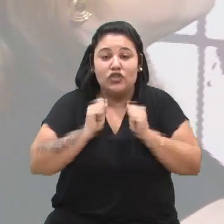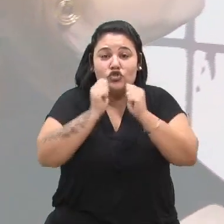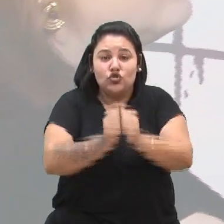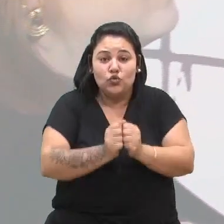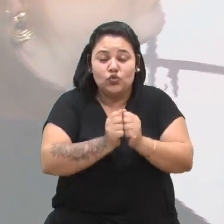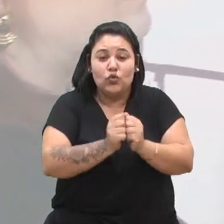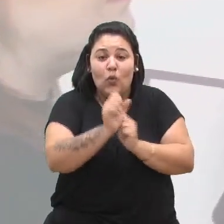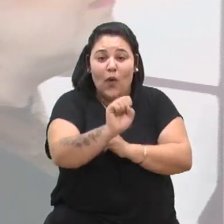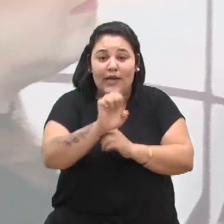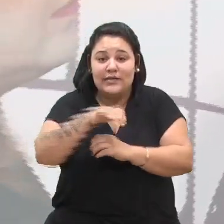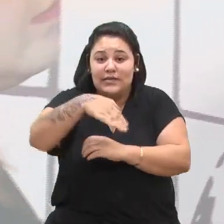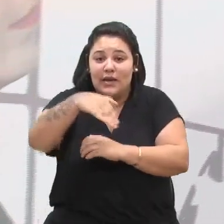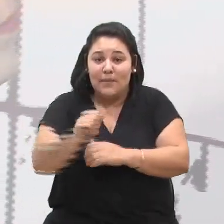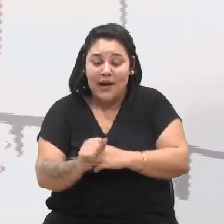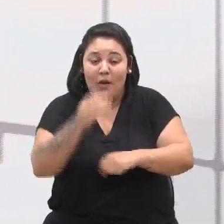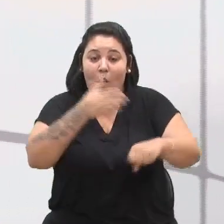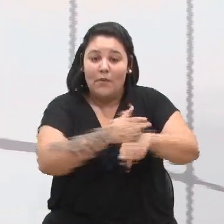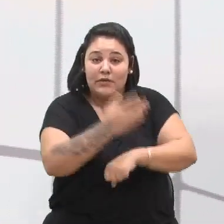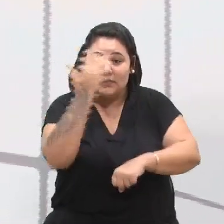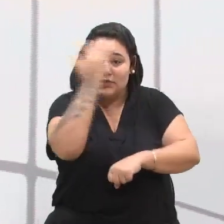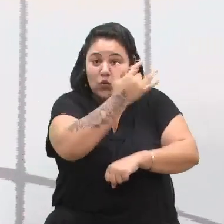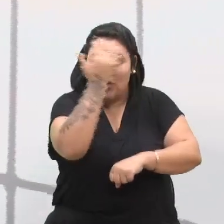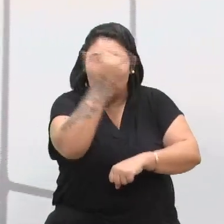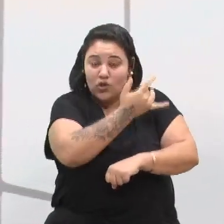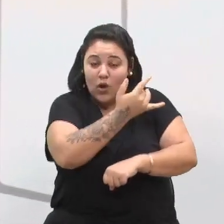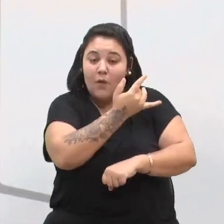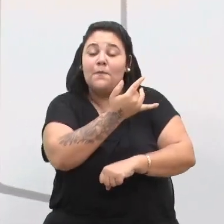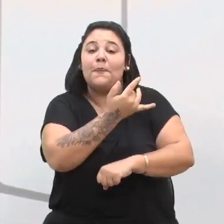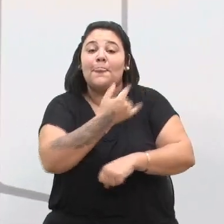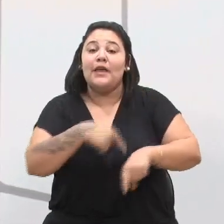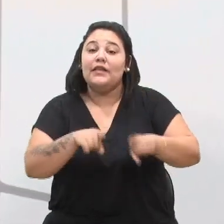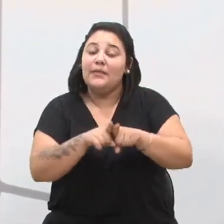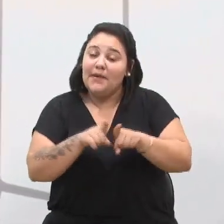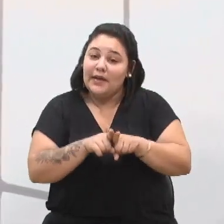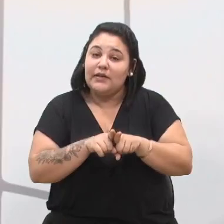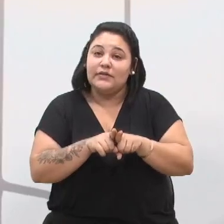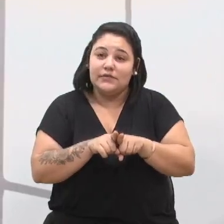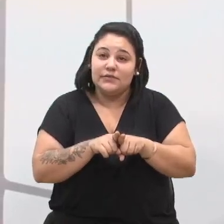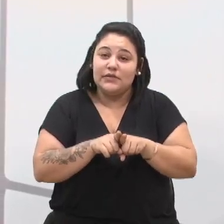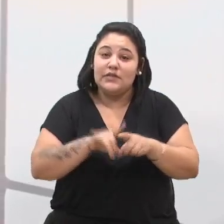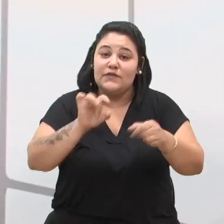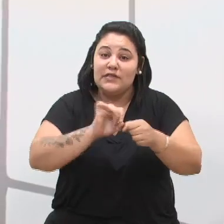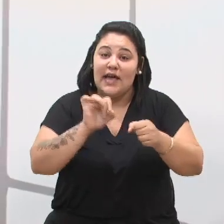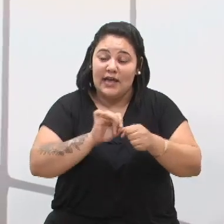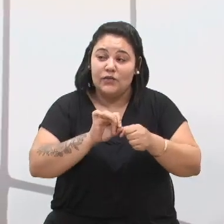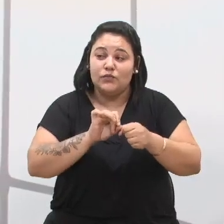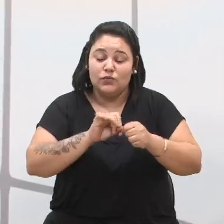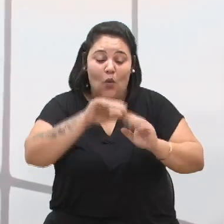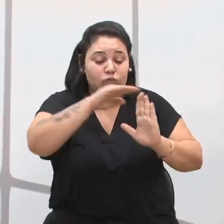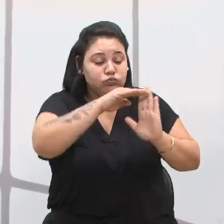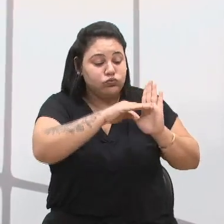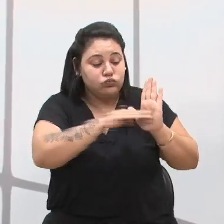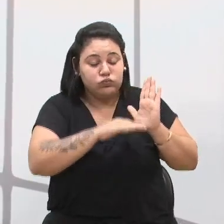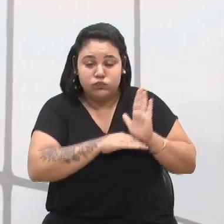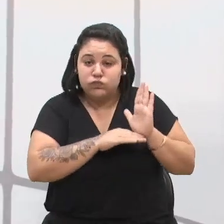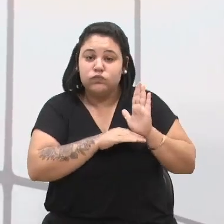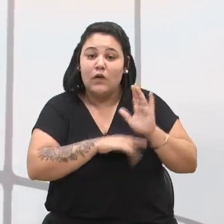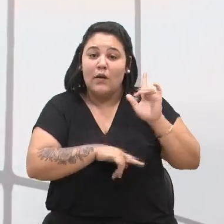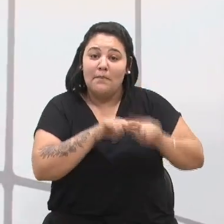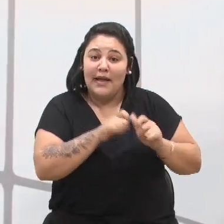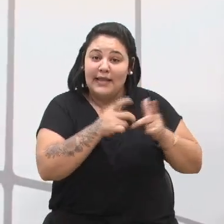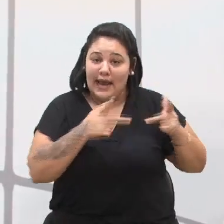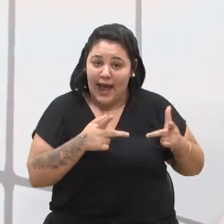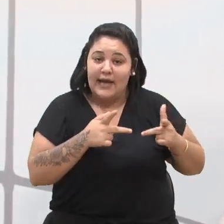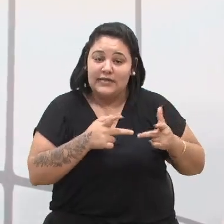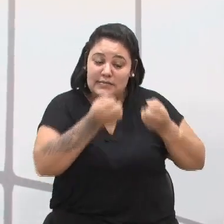a participação do prefeito municipal de Caxias do Sul, onde eles deram uma relação de materiais que pode